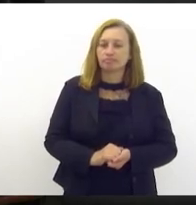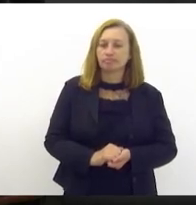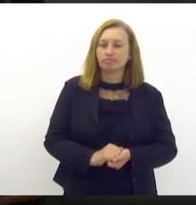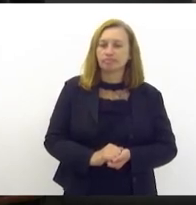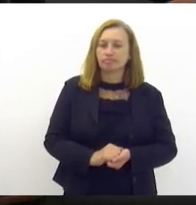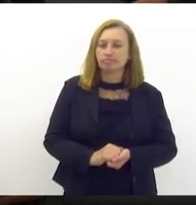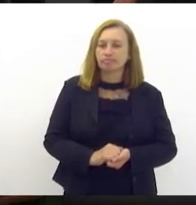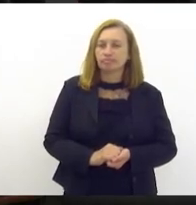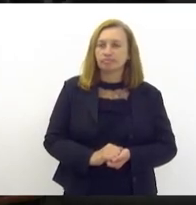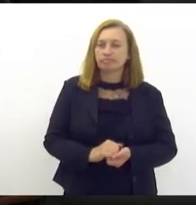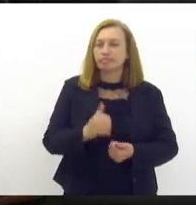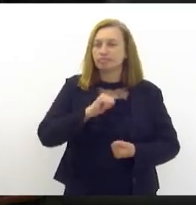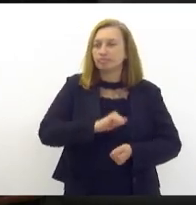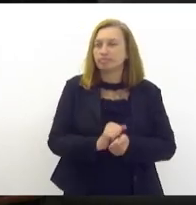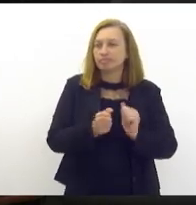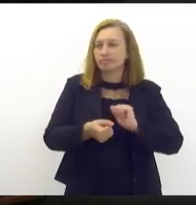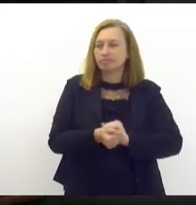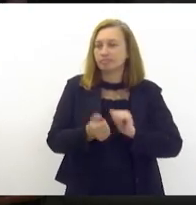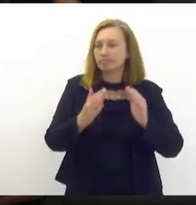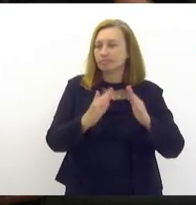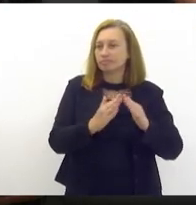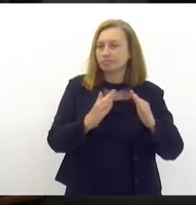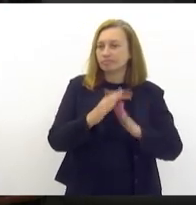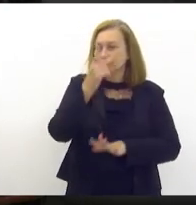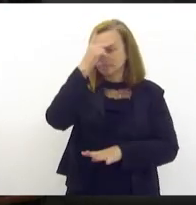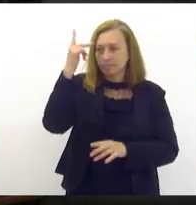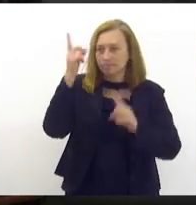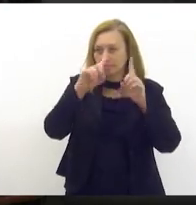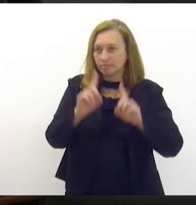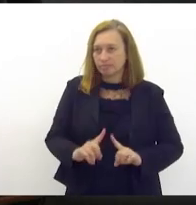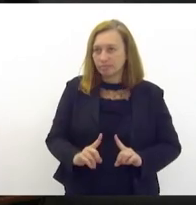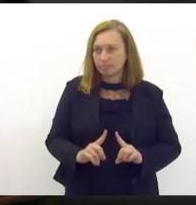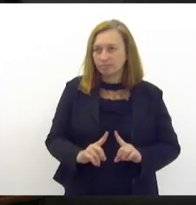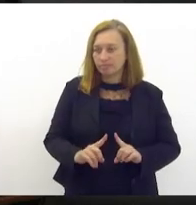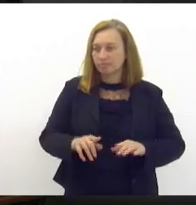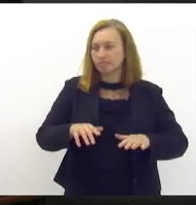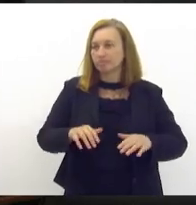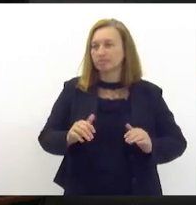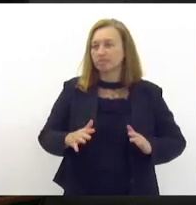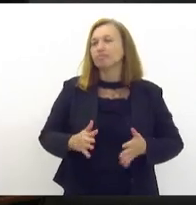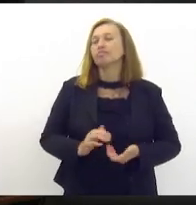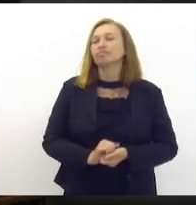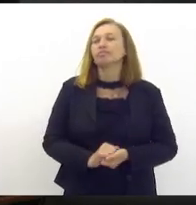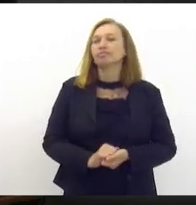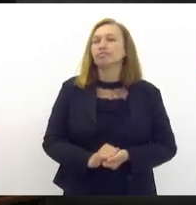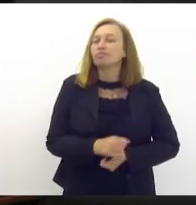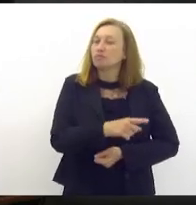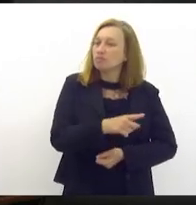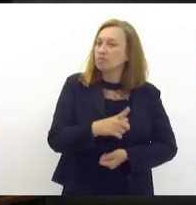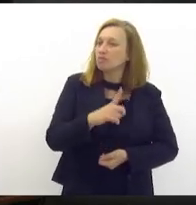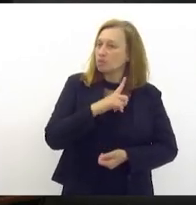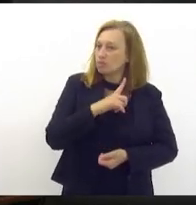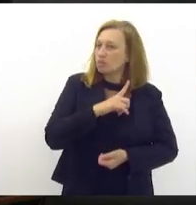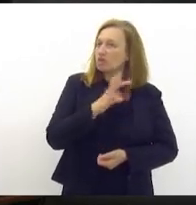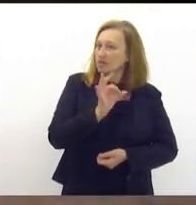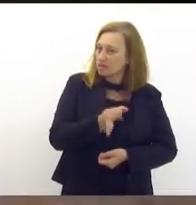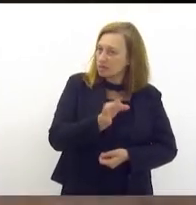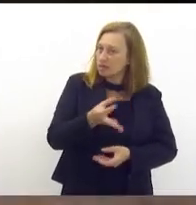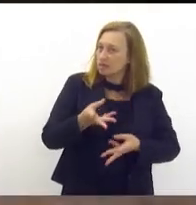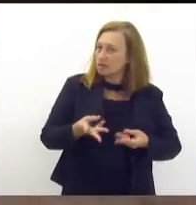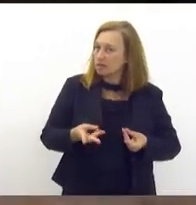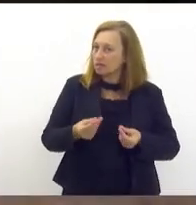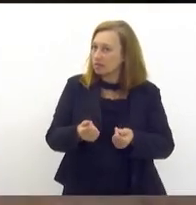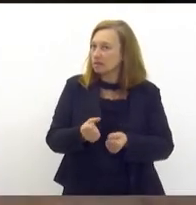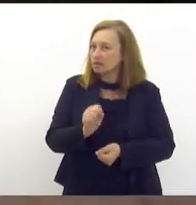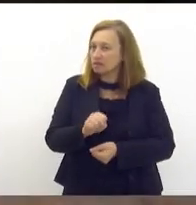o programa de adaptação de moradia para pessoas com deficiência ou mobilidade. Vocês têm muita razão e muita